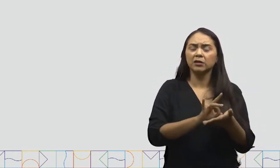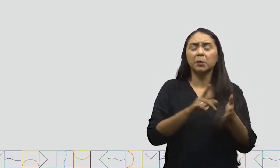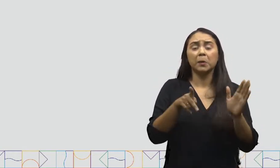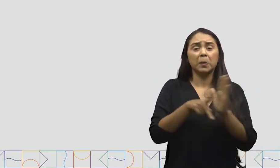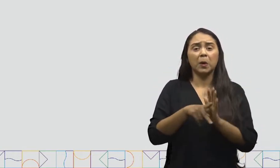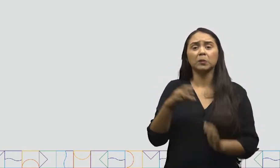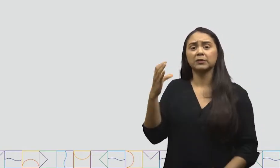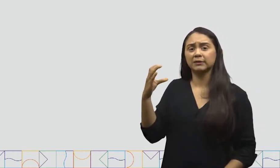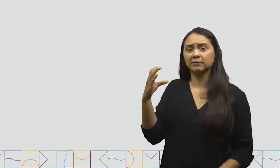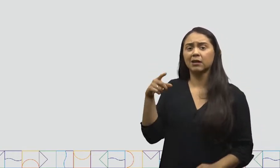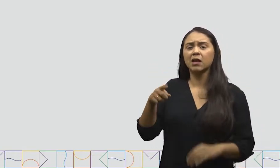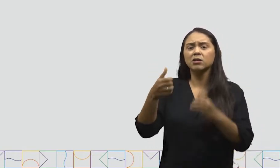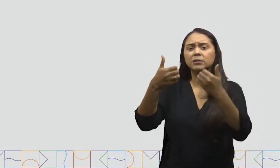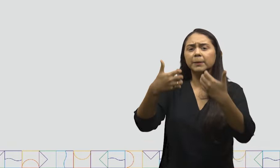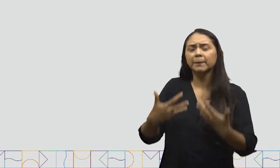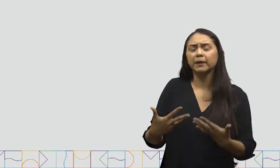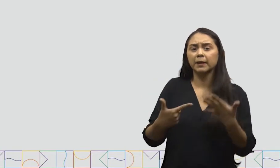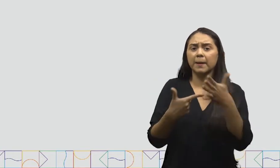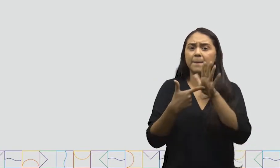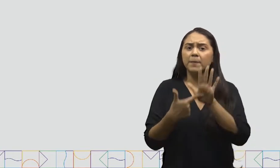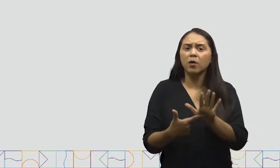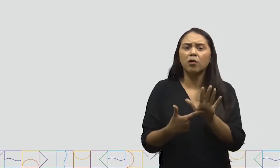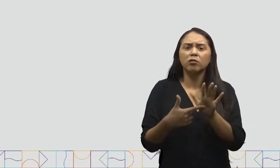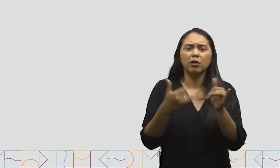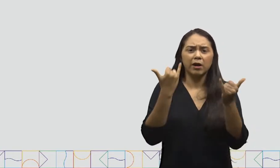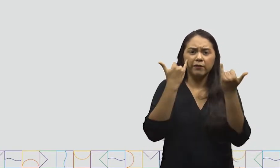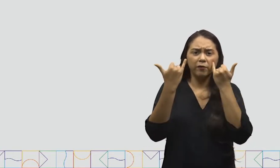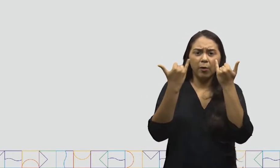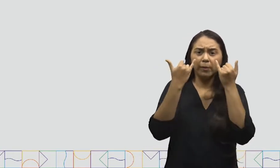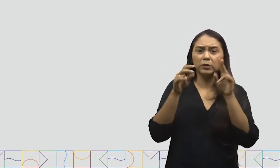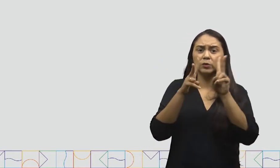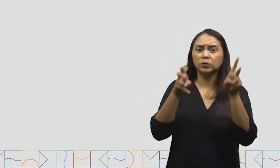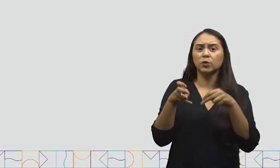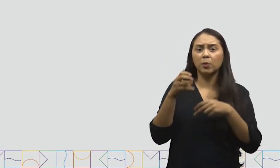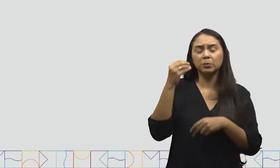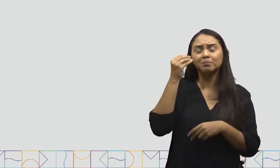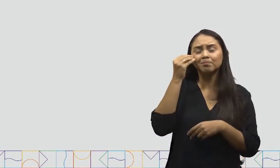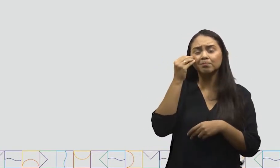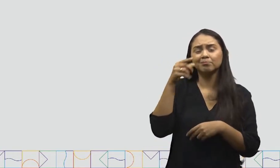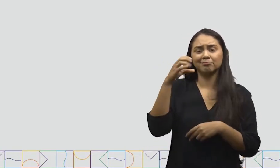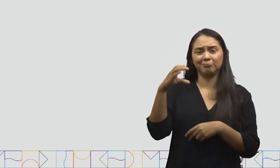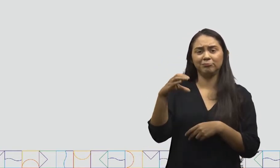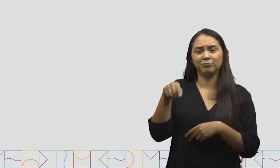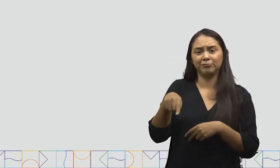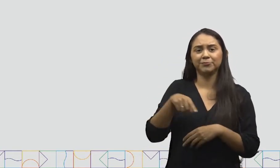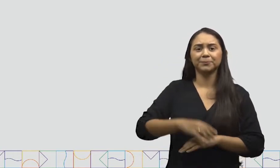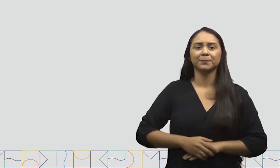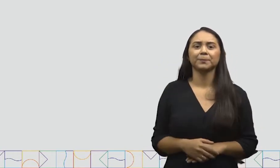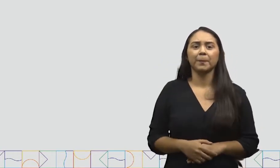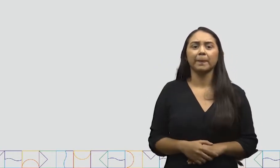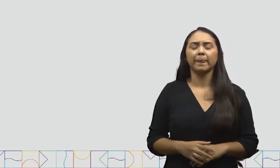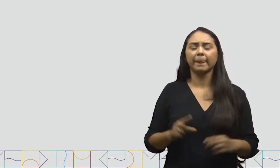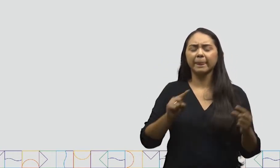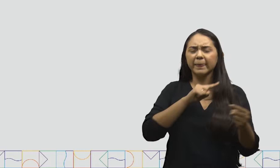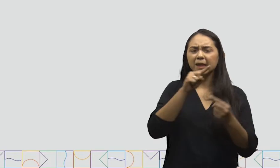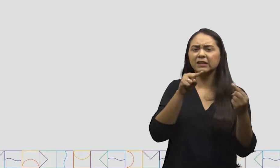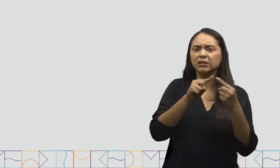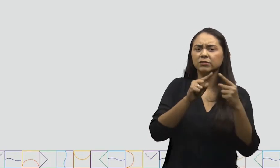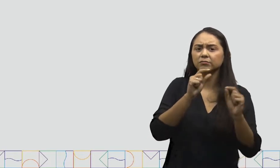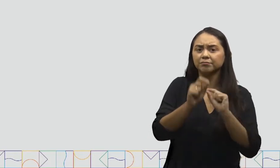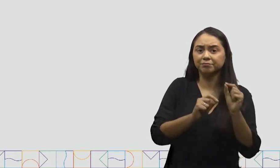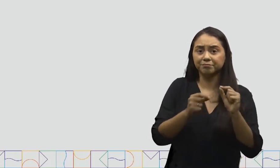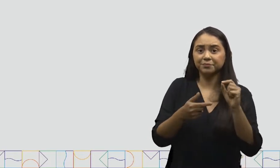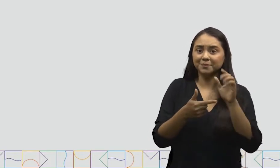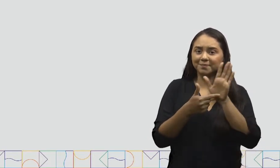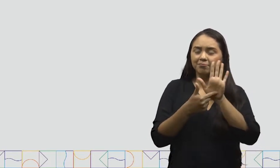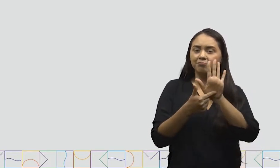científicos. Ele relata e apresenta informações sobre os experimentos científicos. Ele tem a